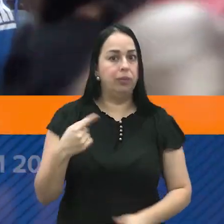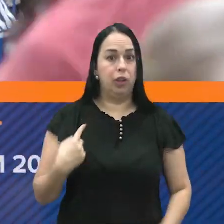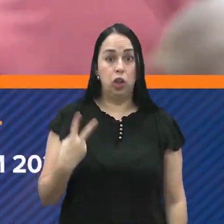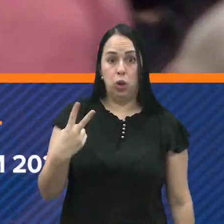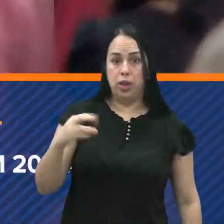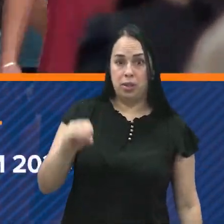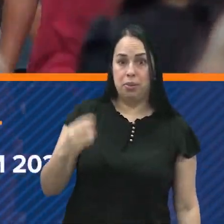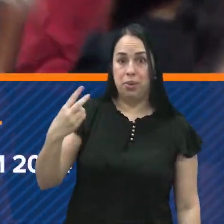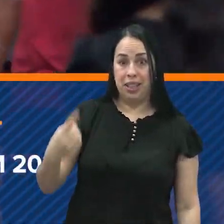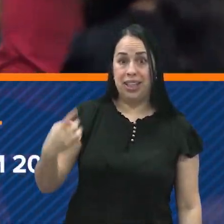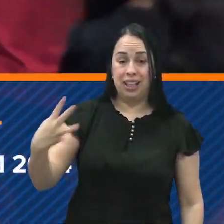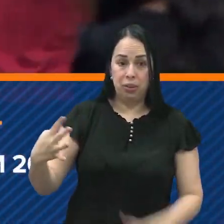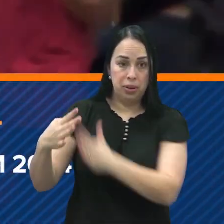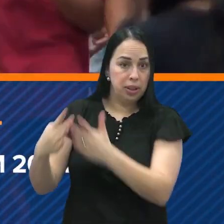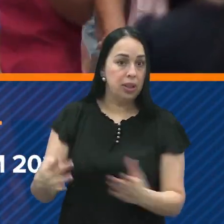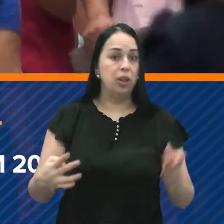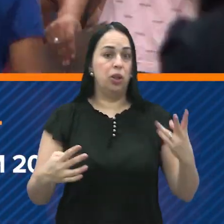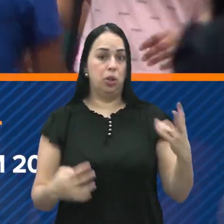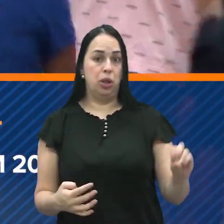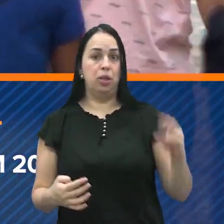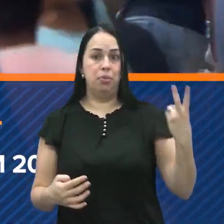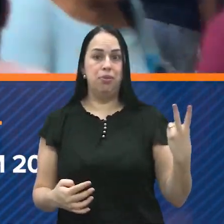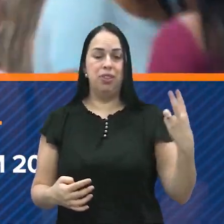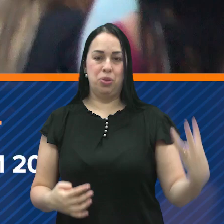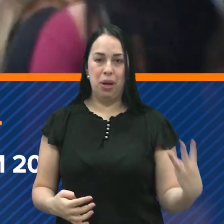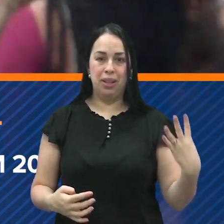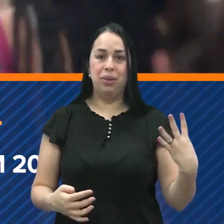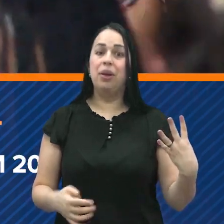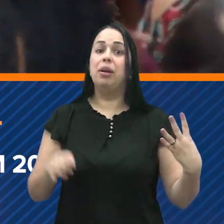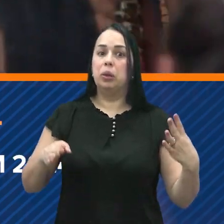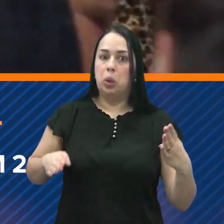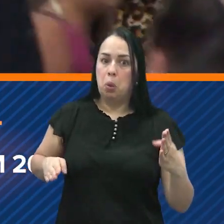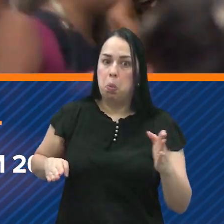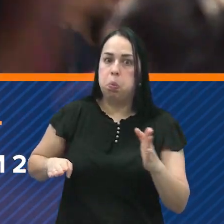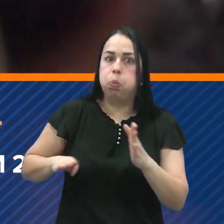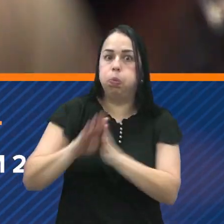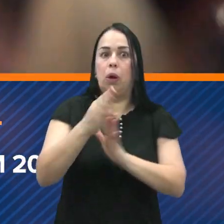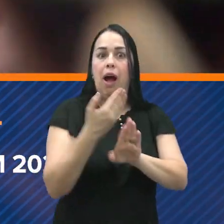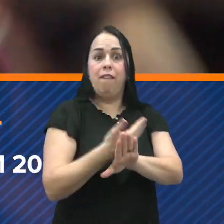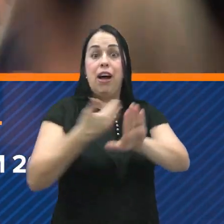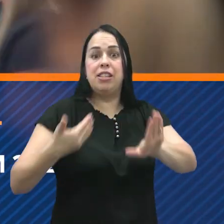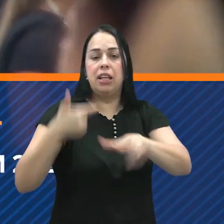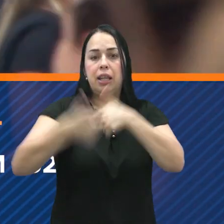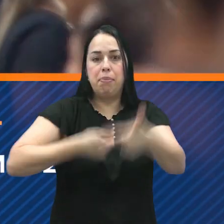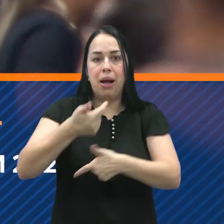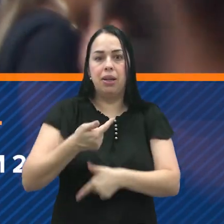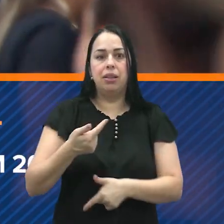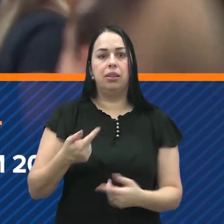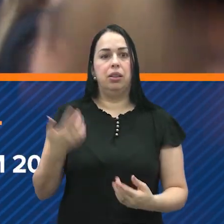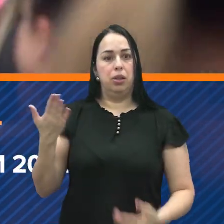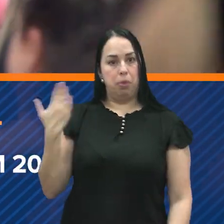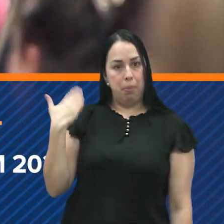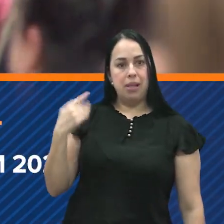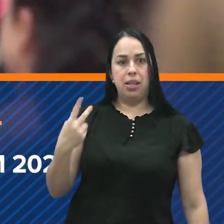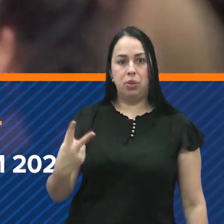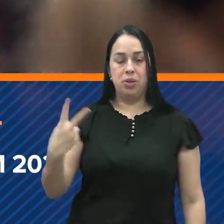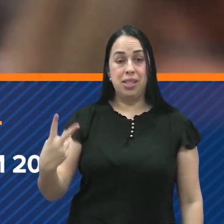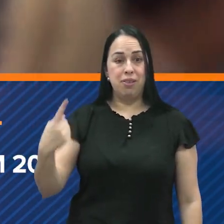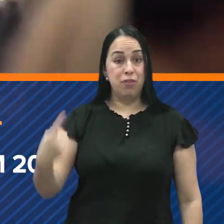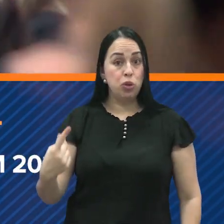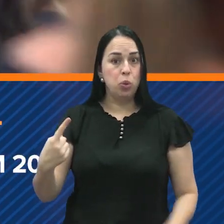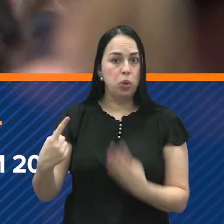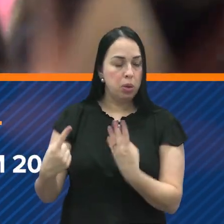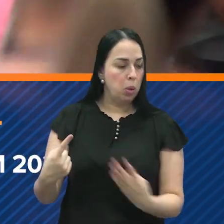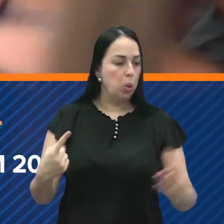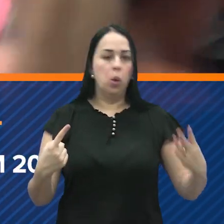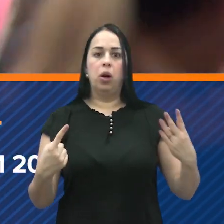De 2014 para 2024, os números de afastamentos mais que dobraram. Passaram de 221 mil